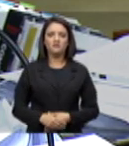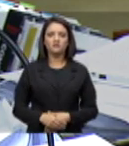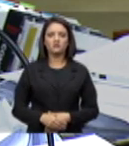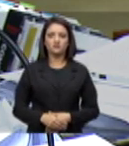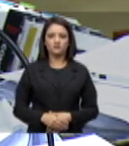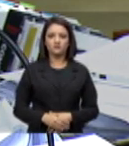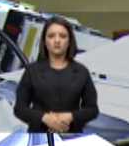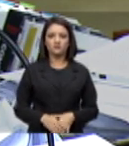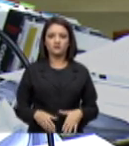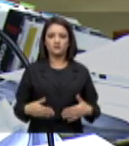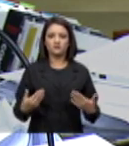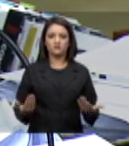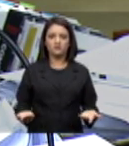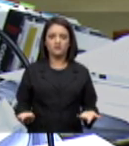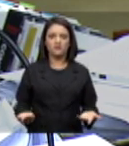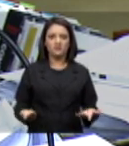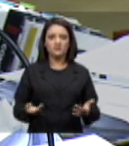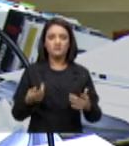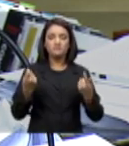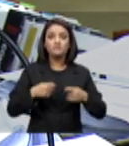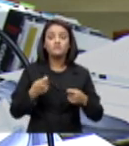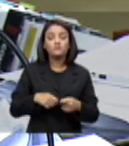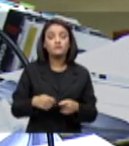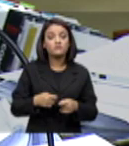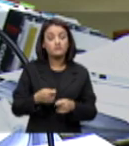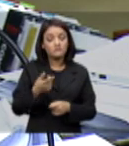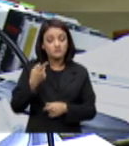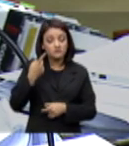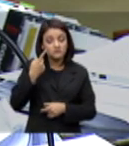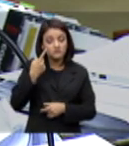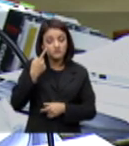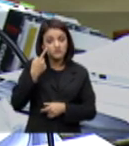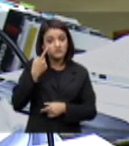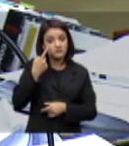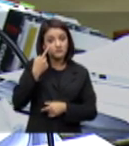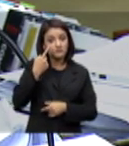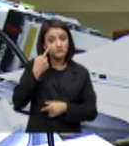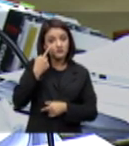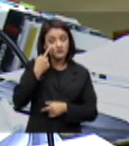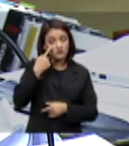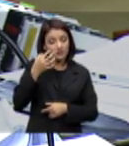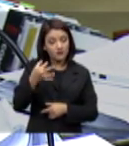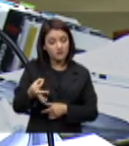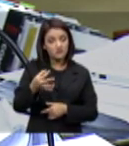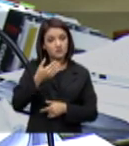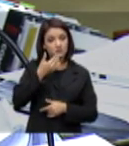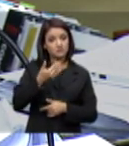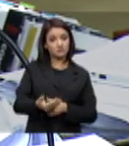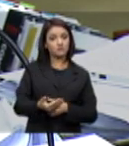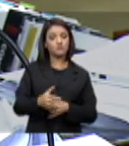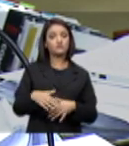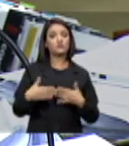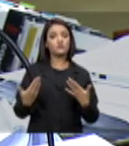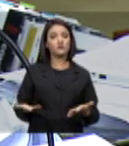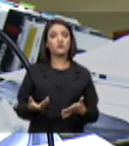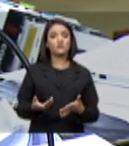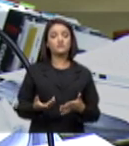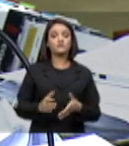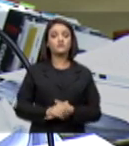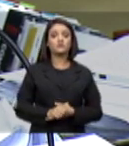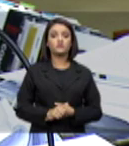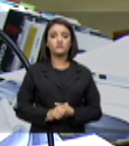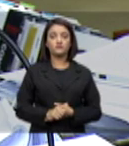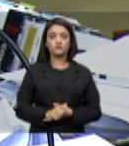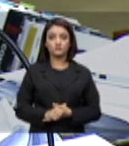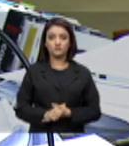aqui é dó necessidade de chopp servar o pedido uma das grandes limitações do controle